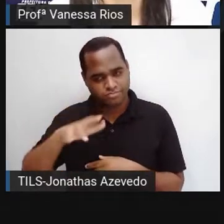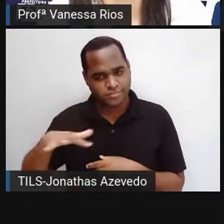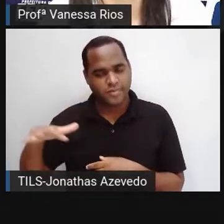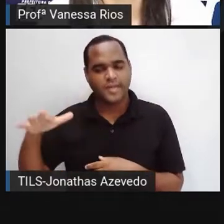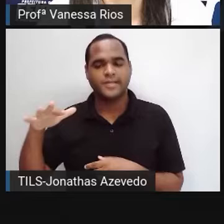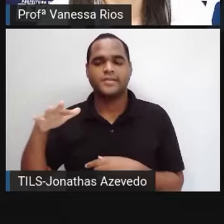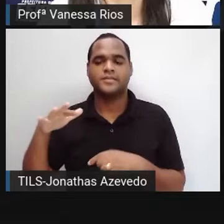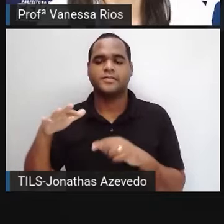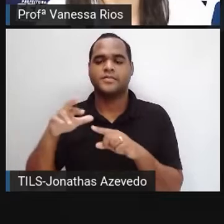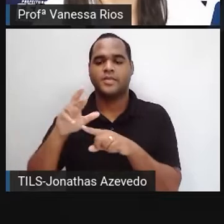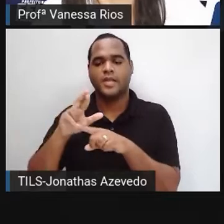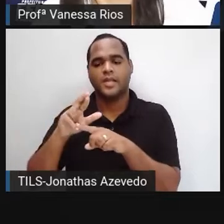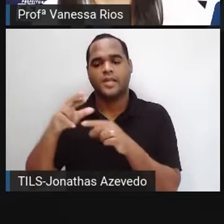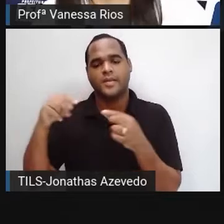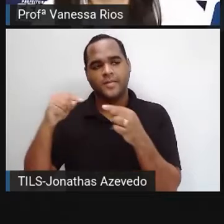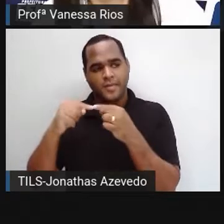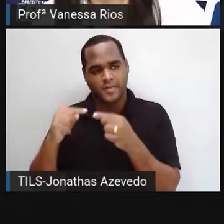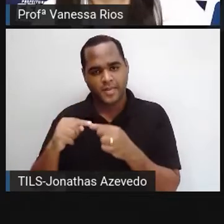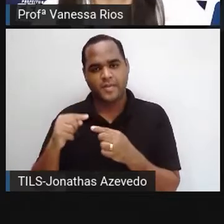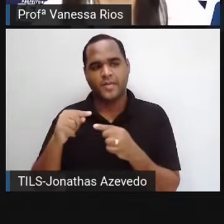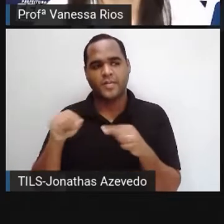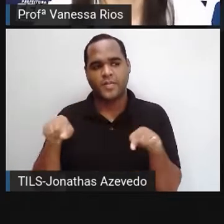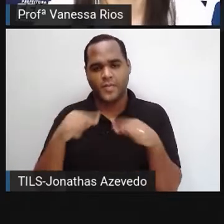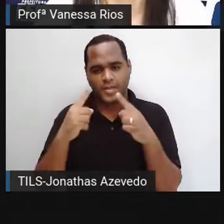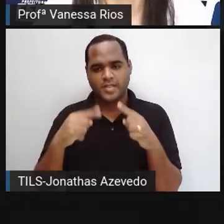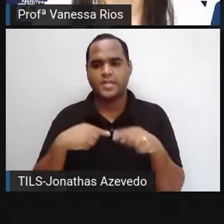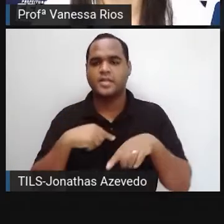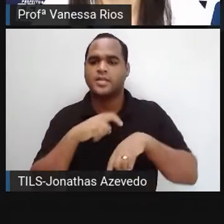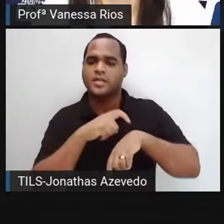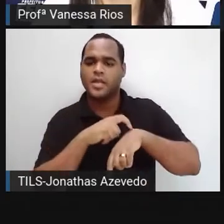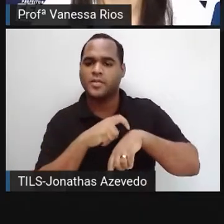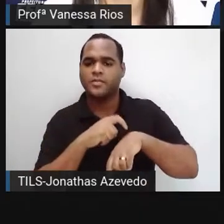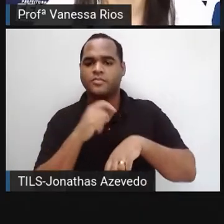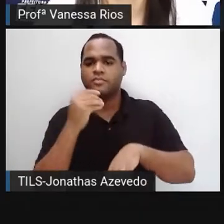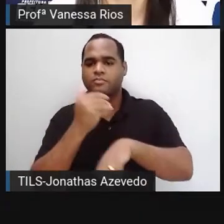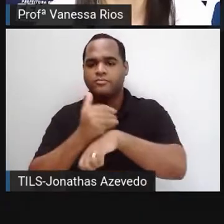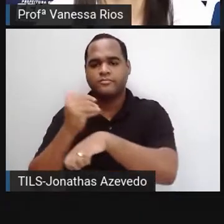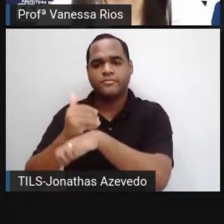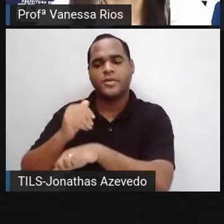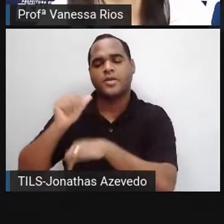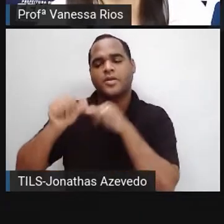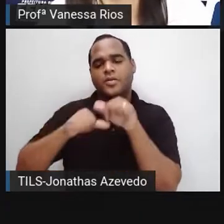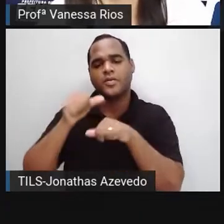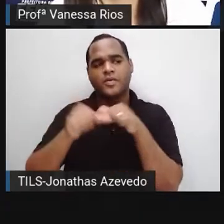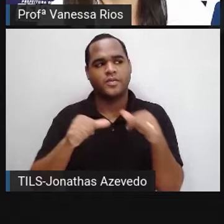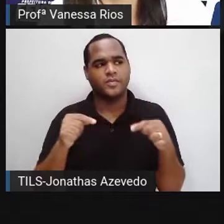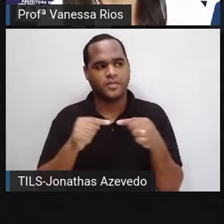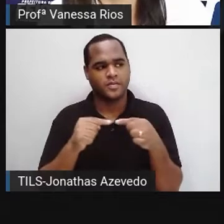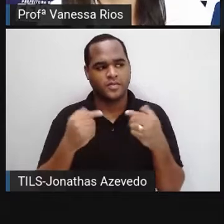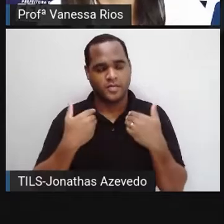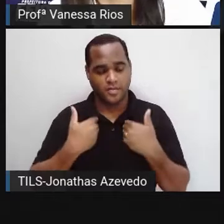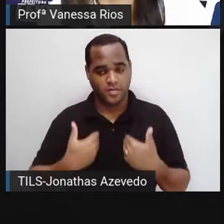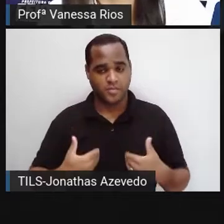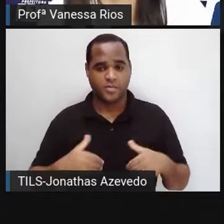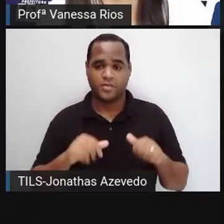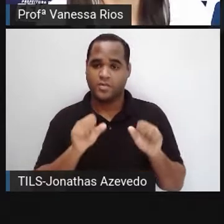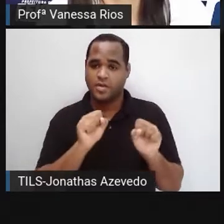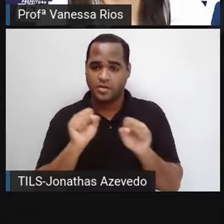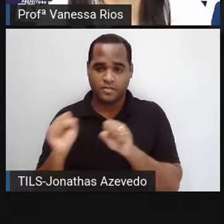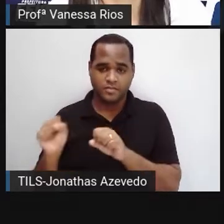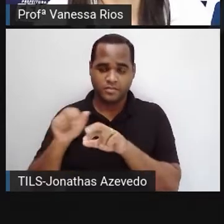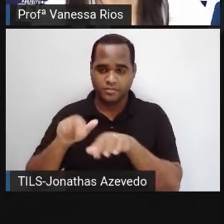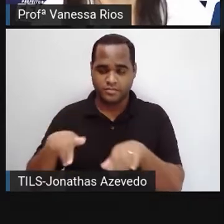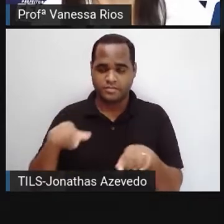som aí determinação de tempo e transformando alguns sons que o nosso corpo é capaz de produzir